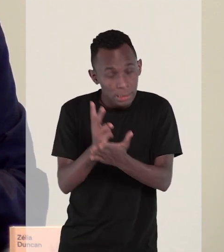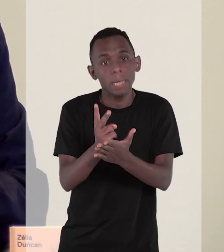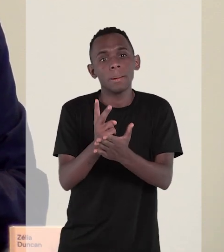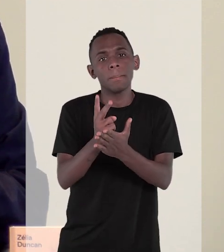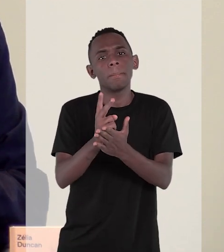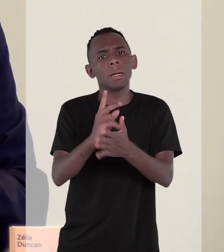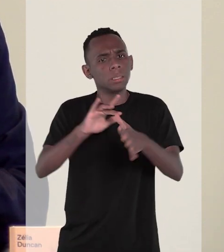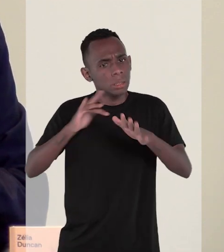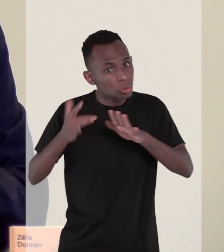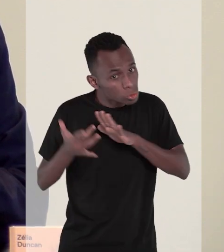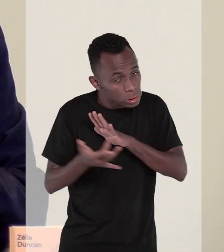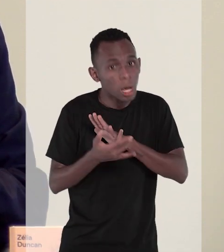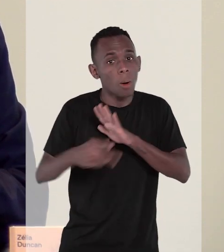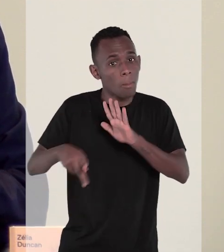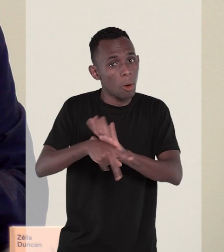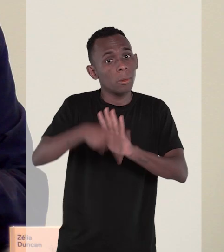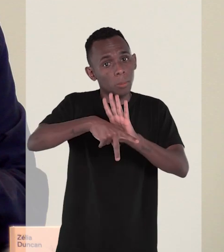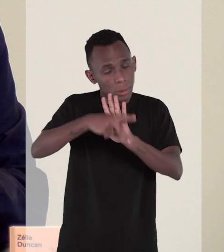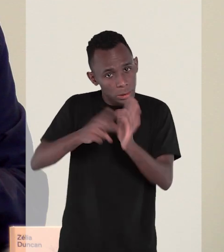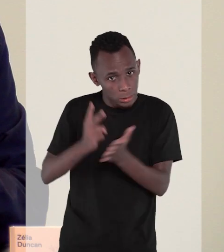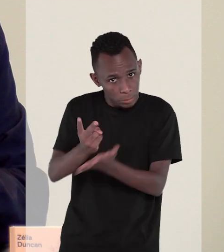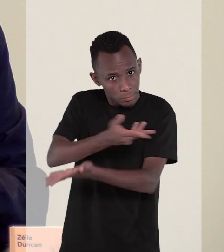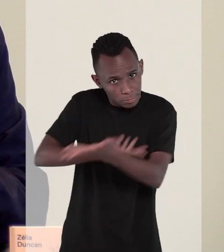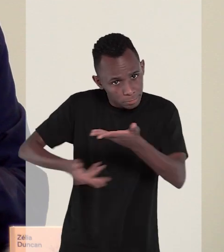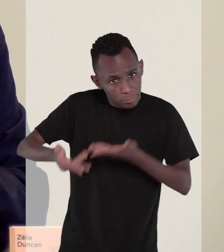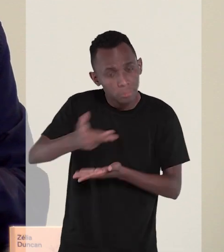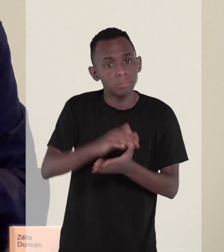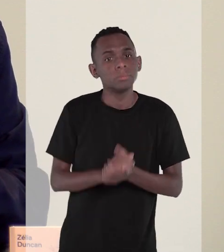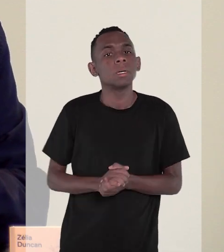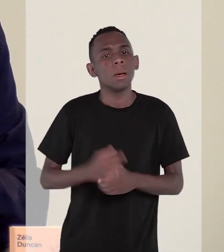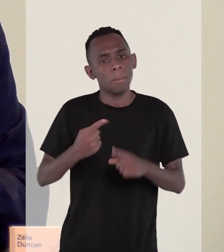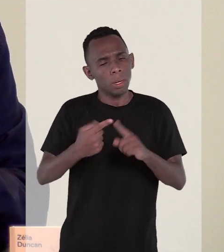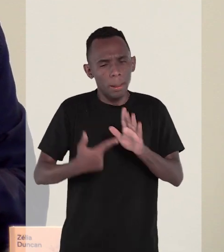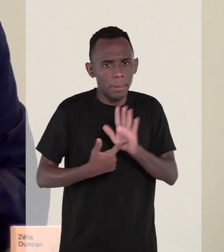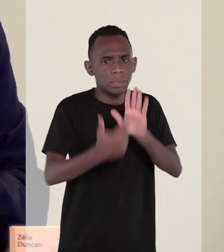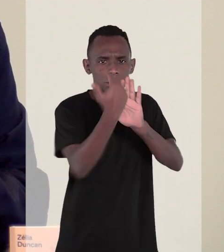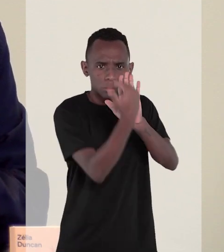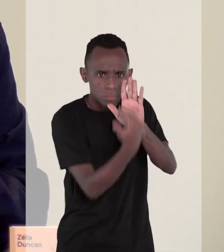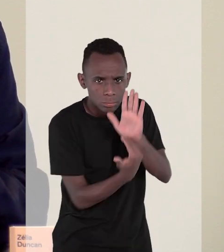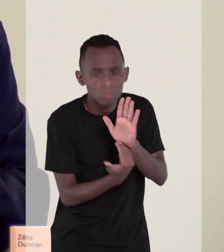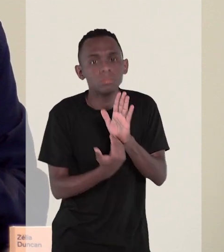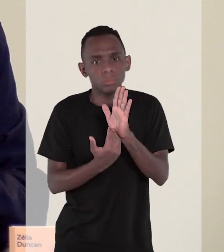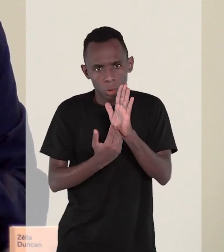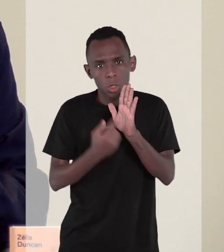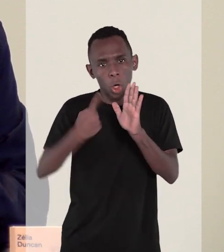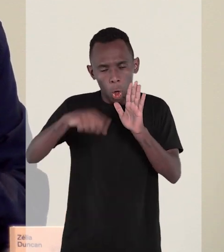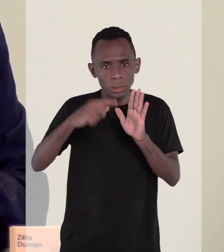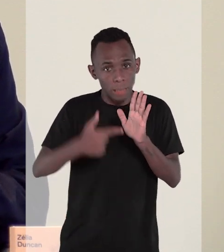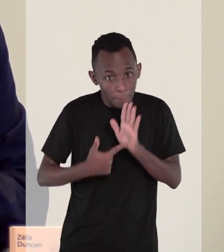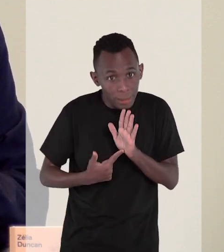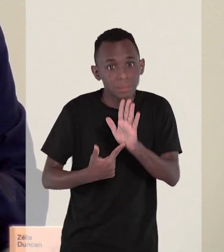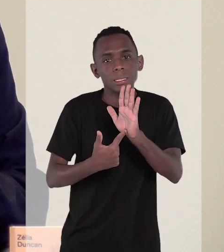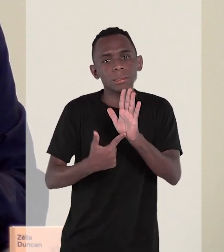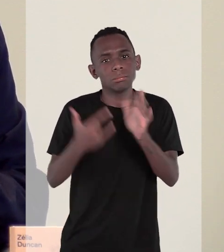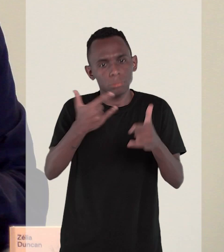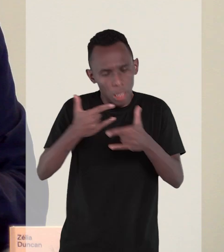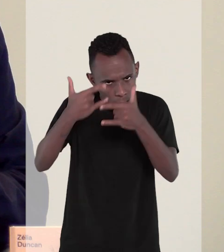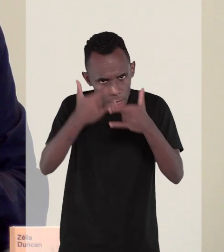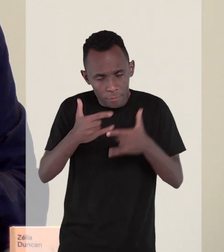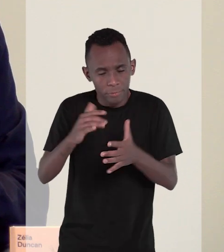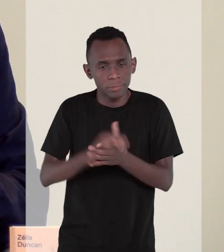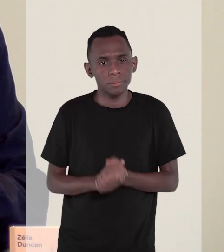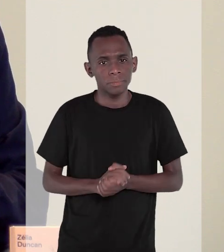redes, todas elas dão sequência também à programação, a gente transmite pelas